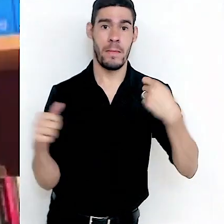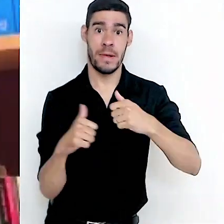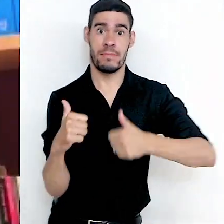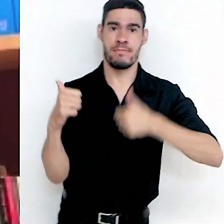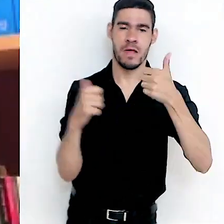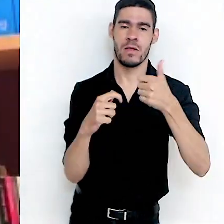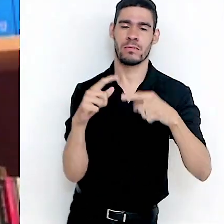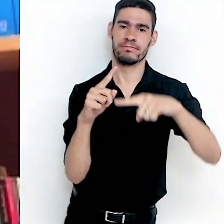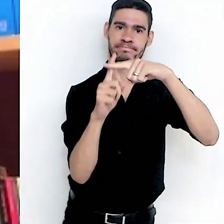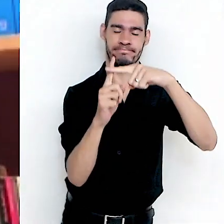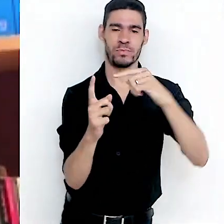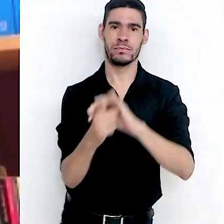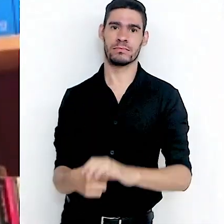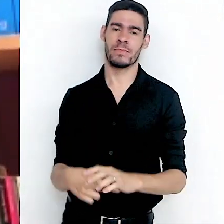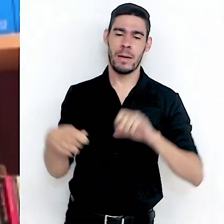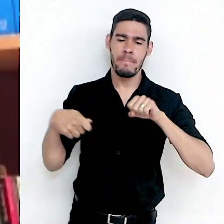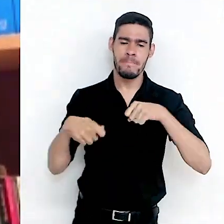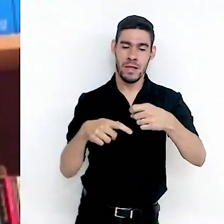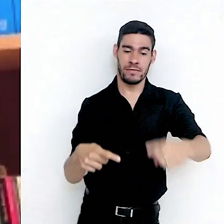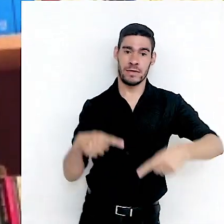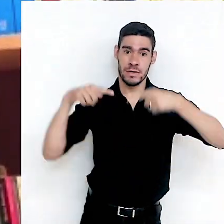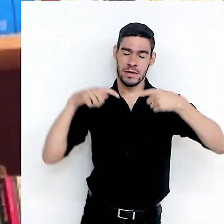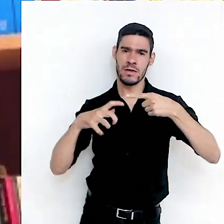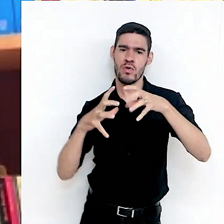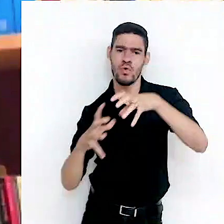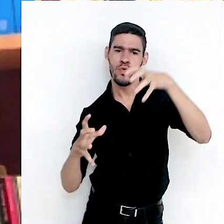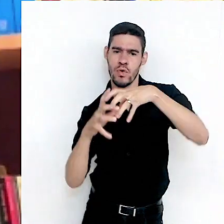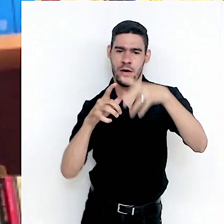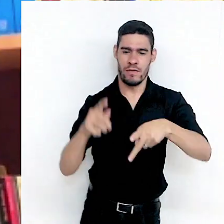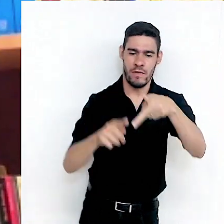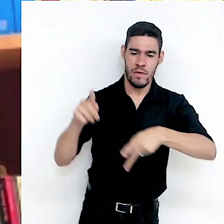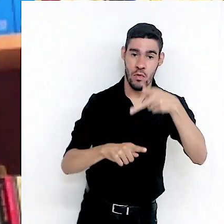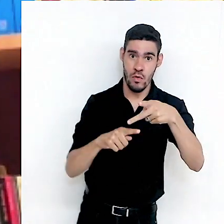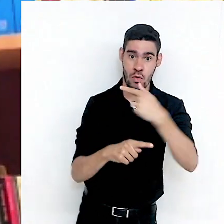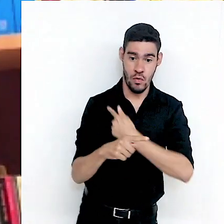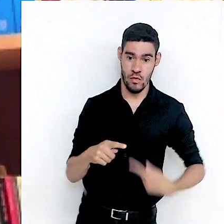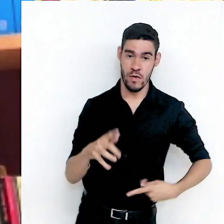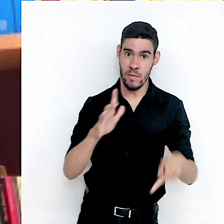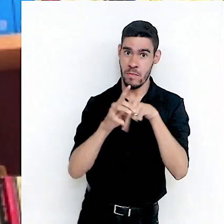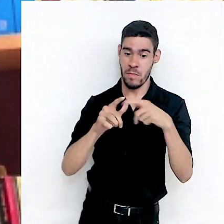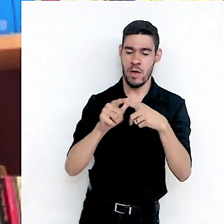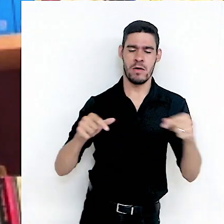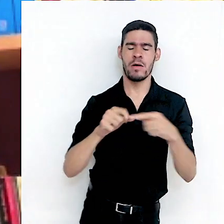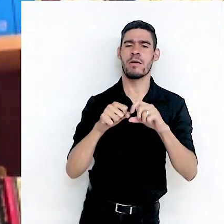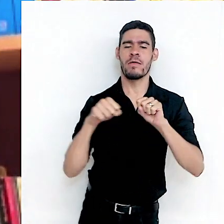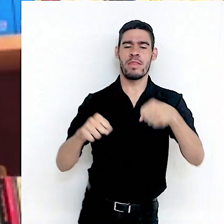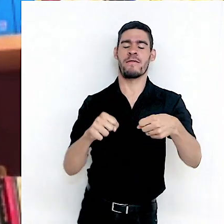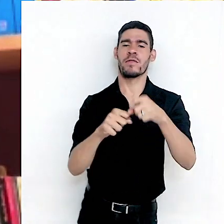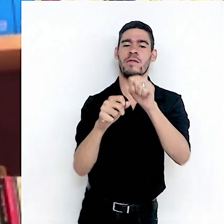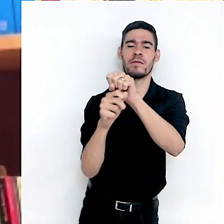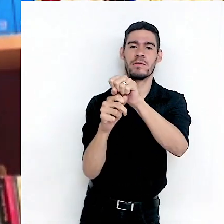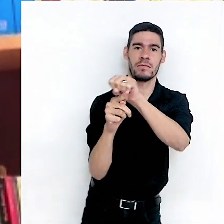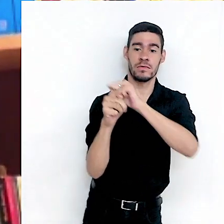rentabilidade para enfrentar esse desafio de envelhecimento populacional o governo japonês tem defendido que chama